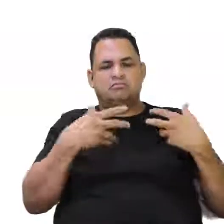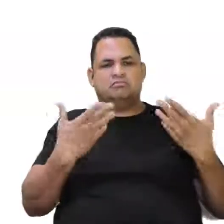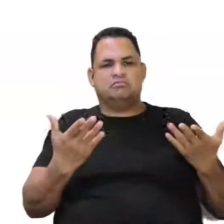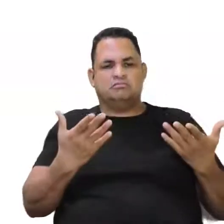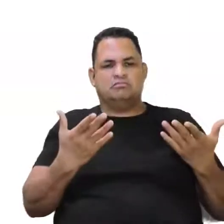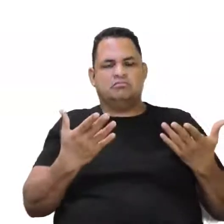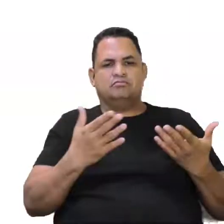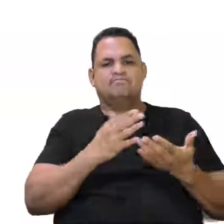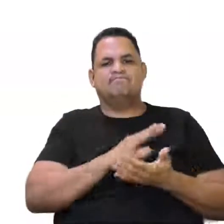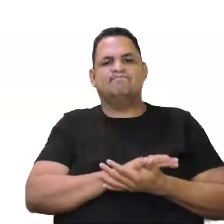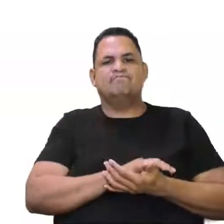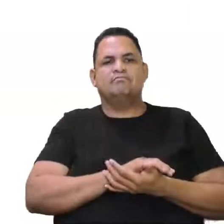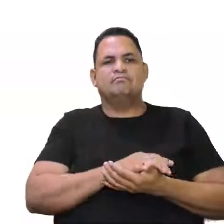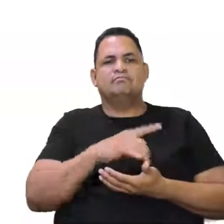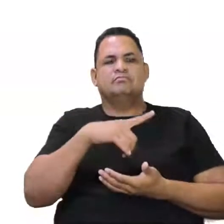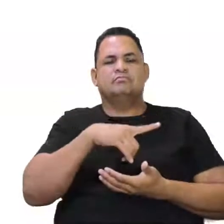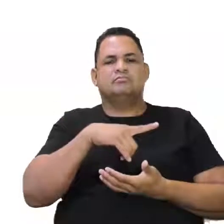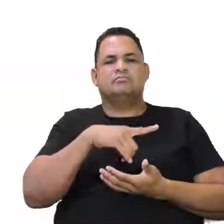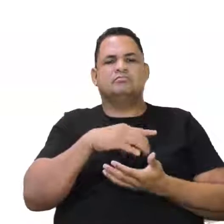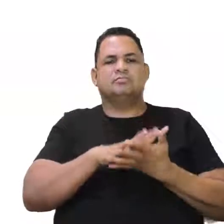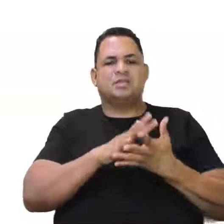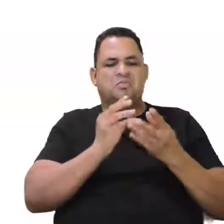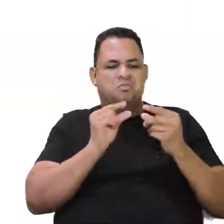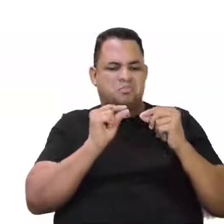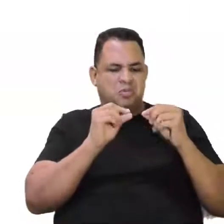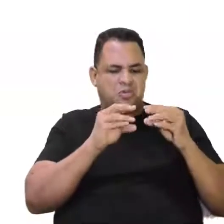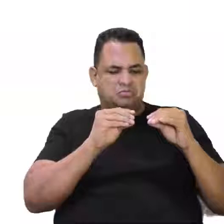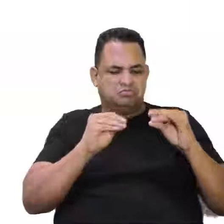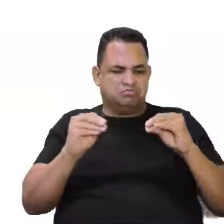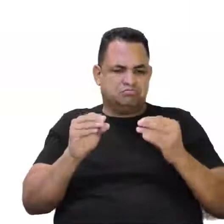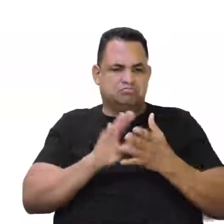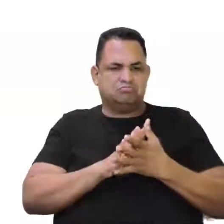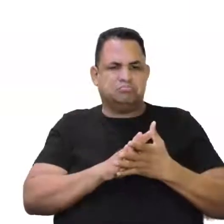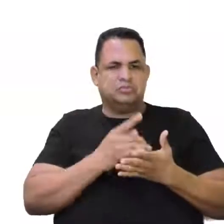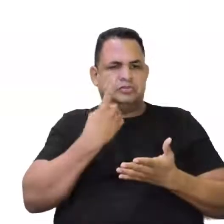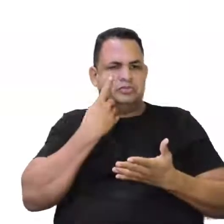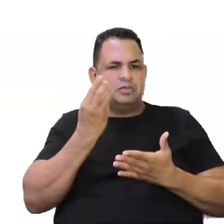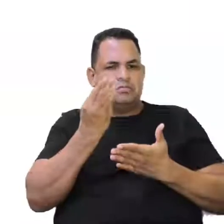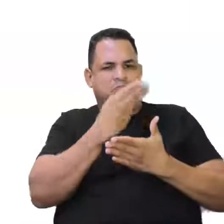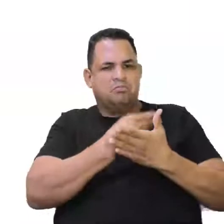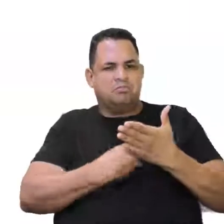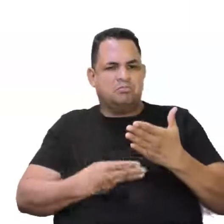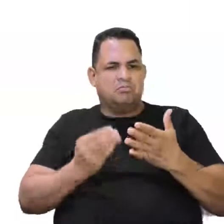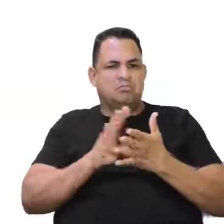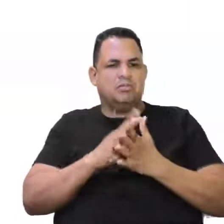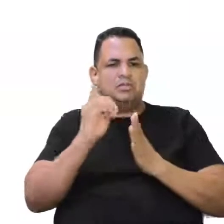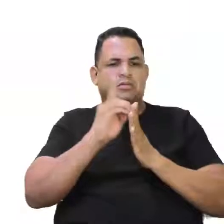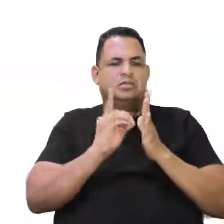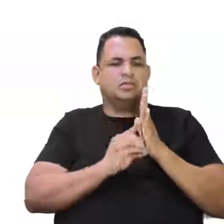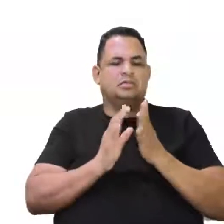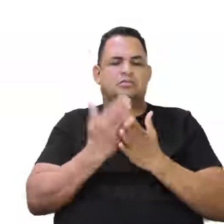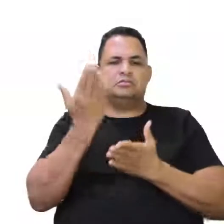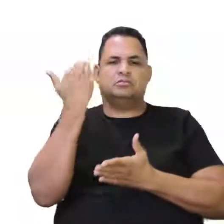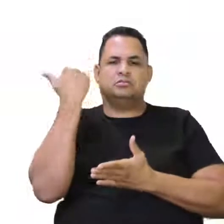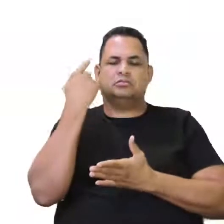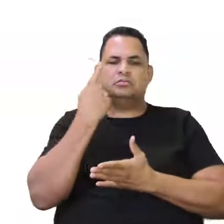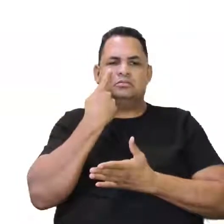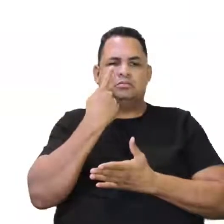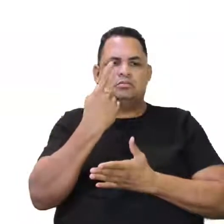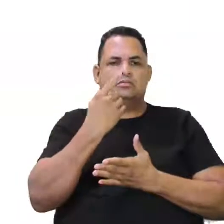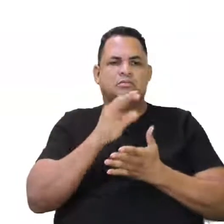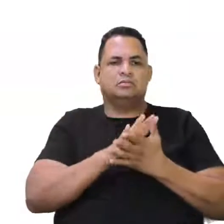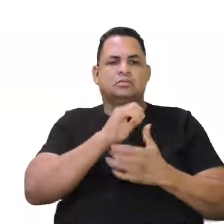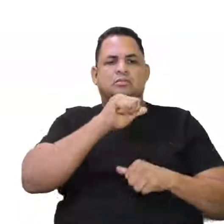explorado e nós temos fragmentos. Se você observar mapas de algumas décadas atrás e ver o que